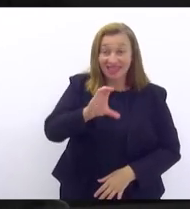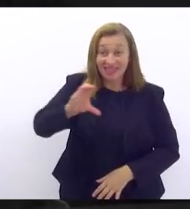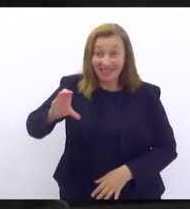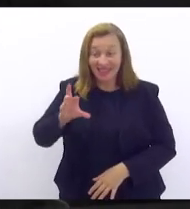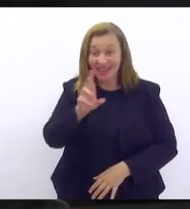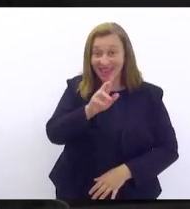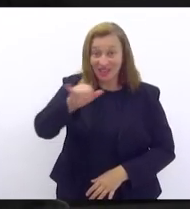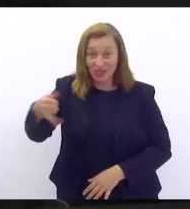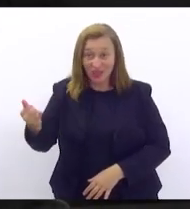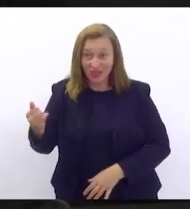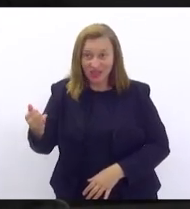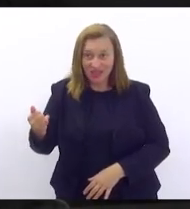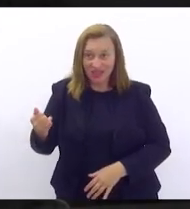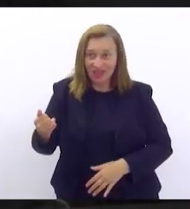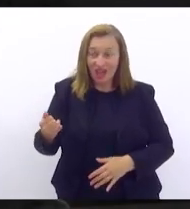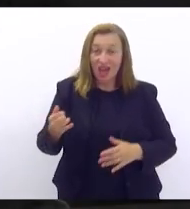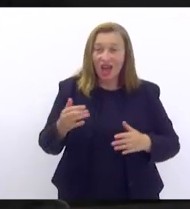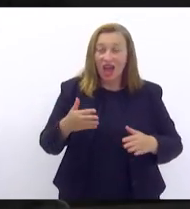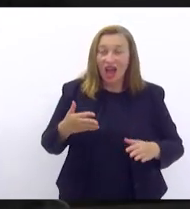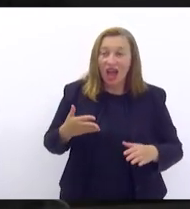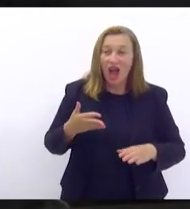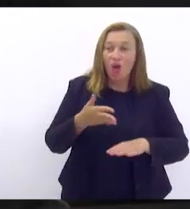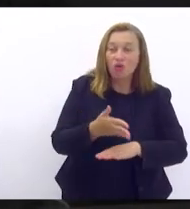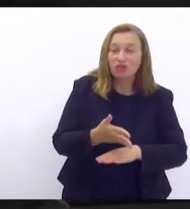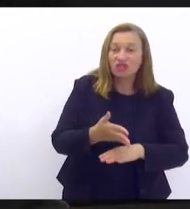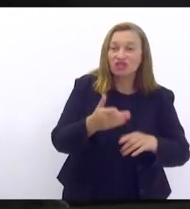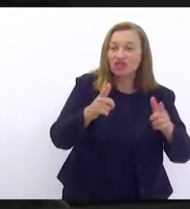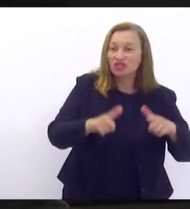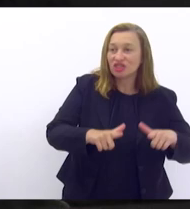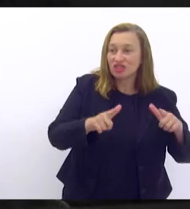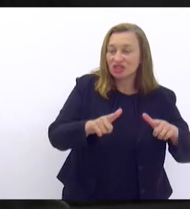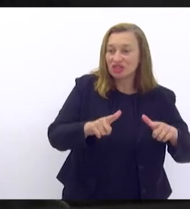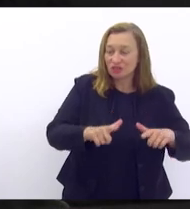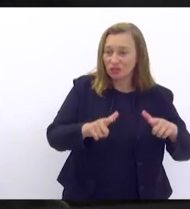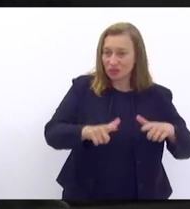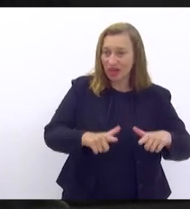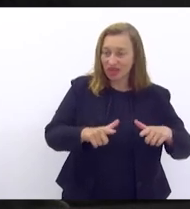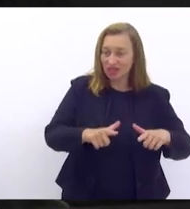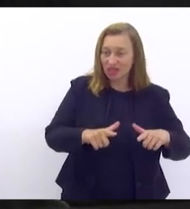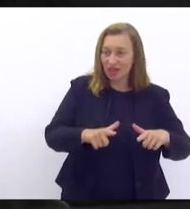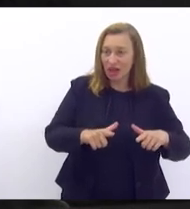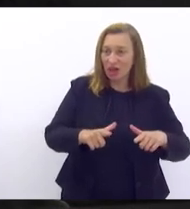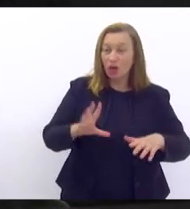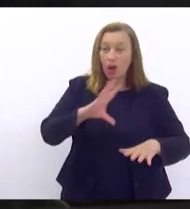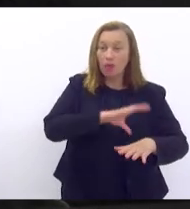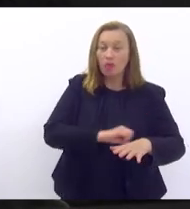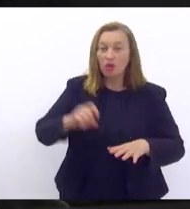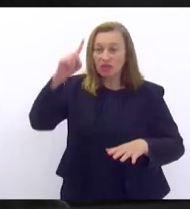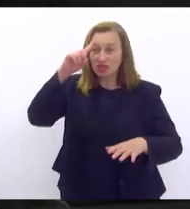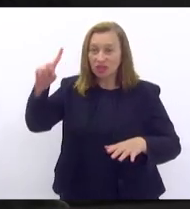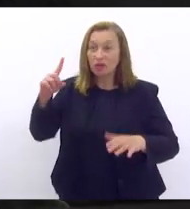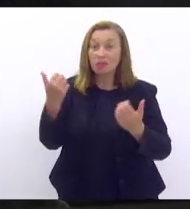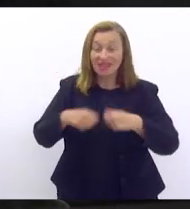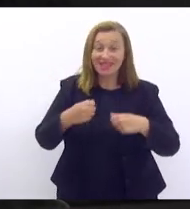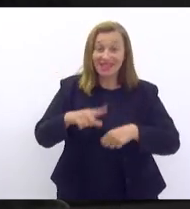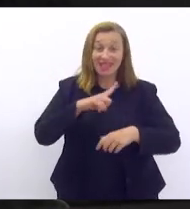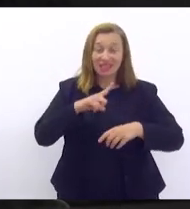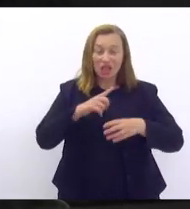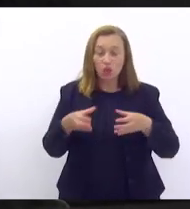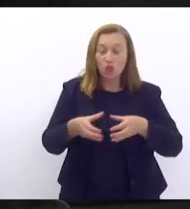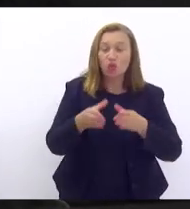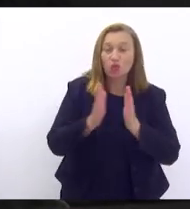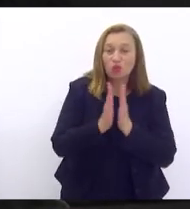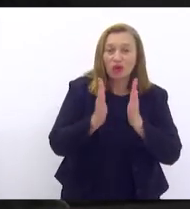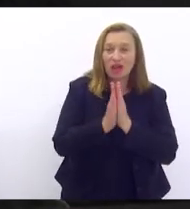RCC-RJ, aonde chegar a água da chuva, aí deve haver um grupo de oração da